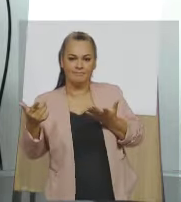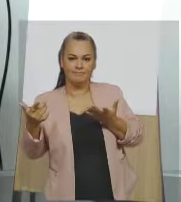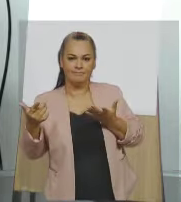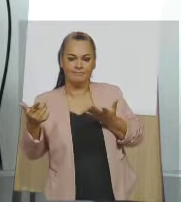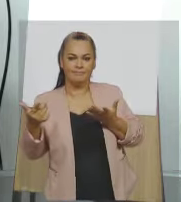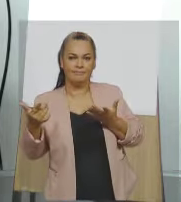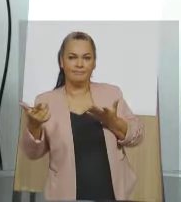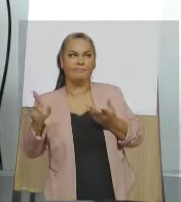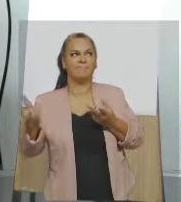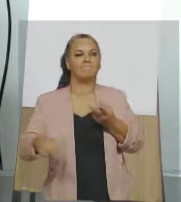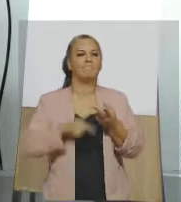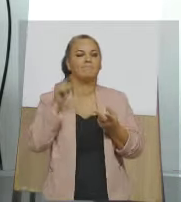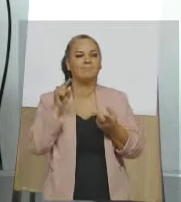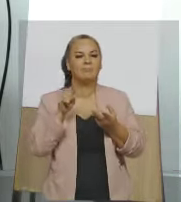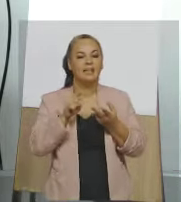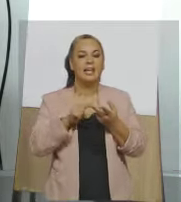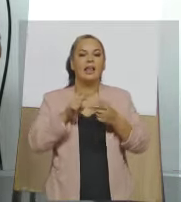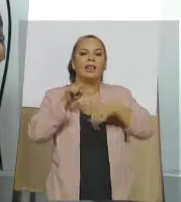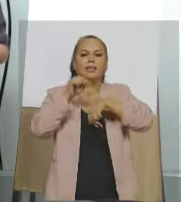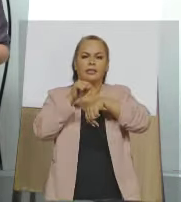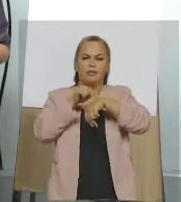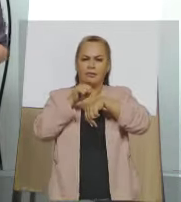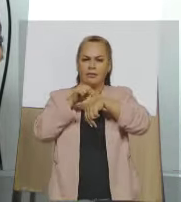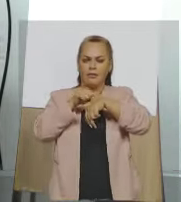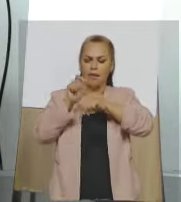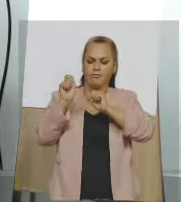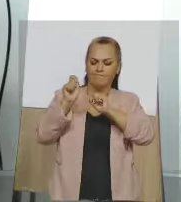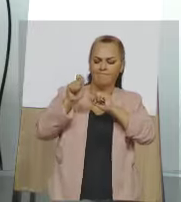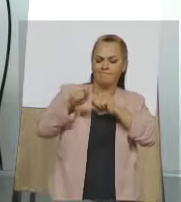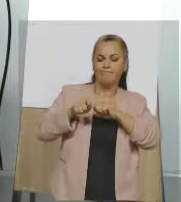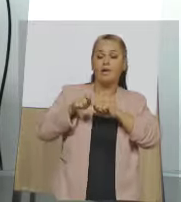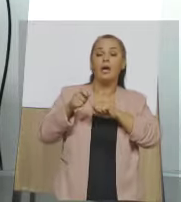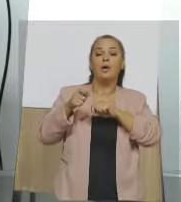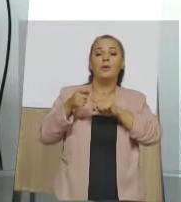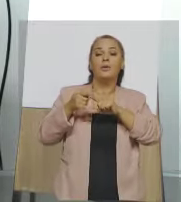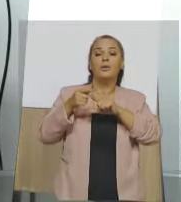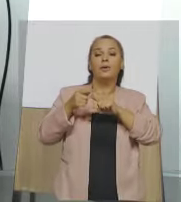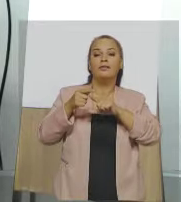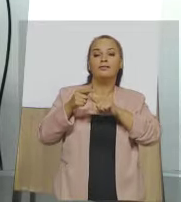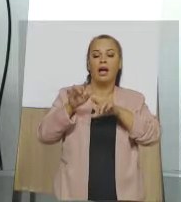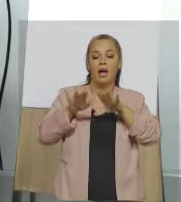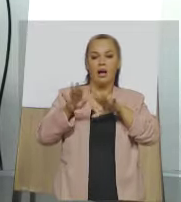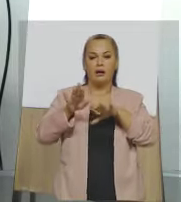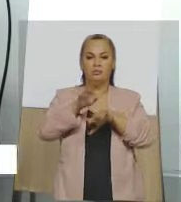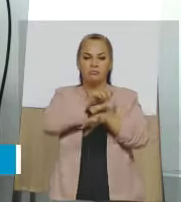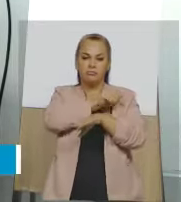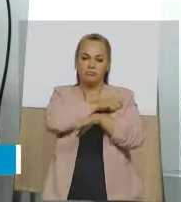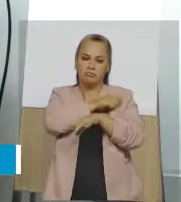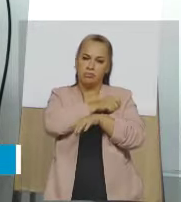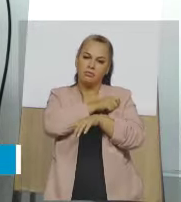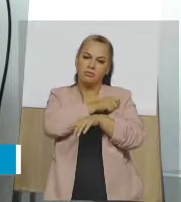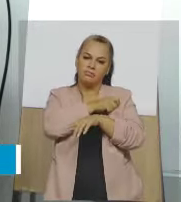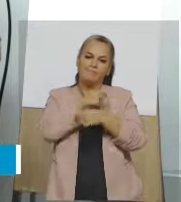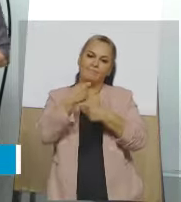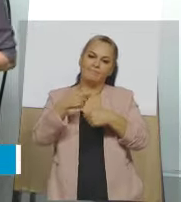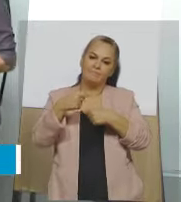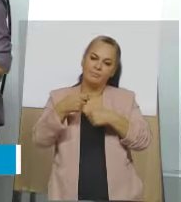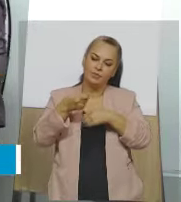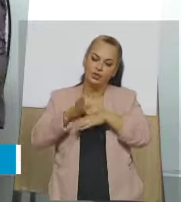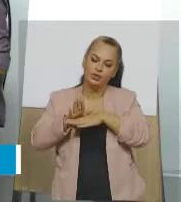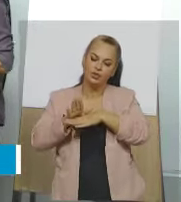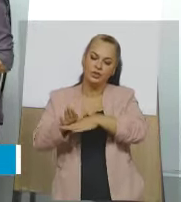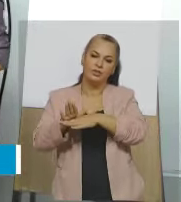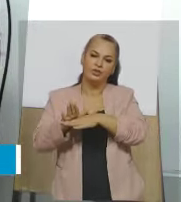isso foi influenciado durante essa questão de isolamento, muitos jovens tiveram que começar a ajudar os pais no trabalho,